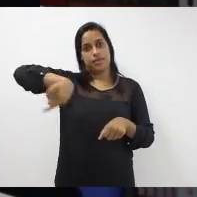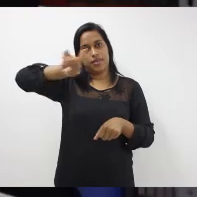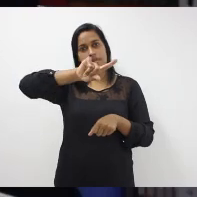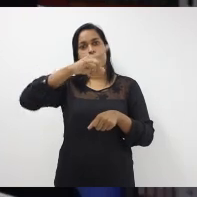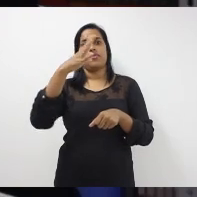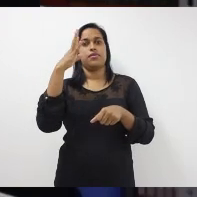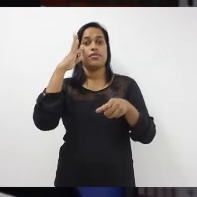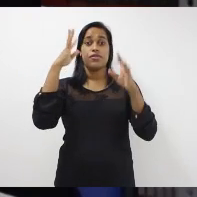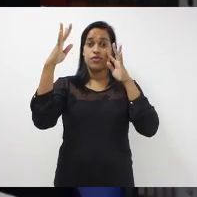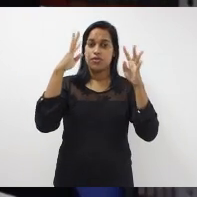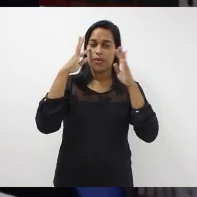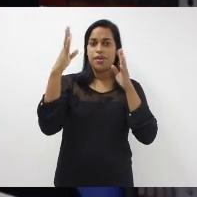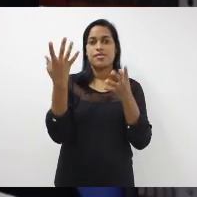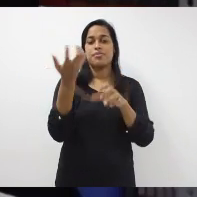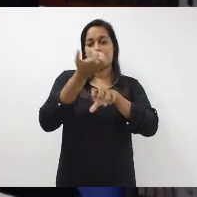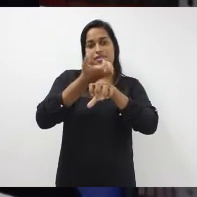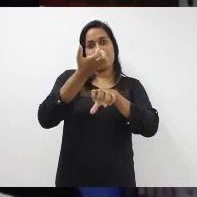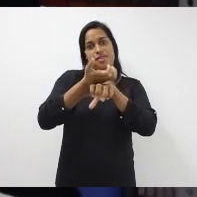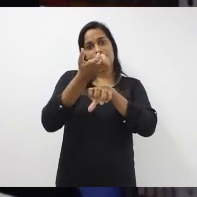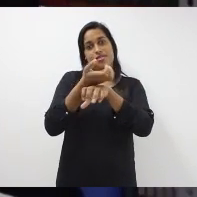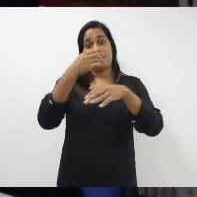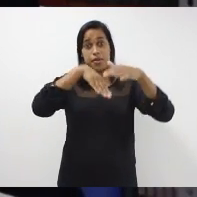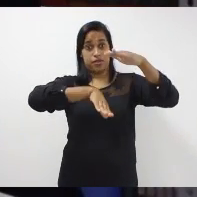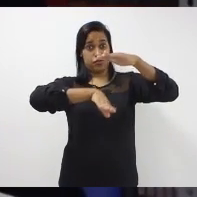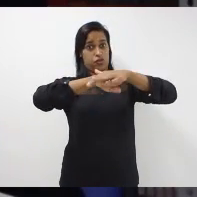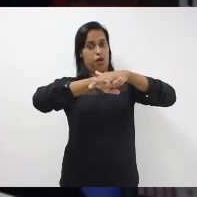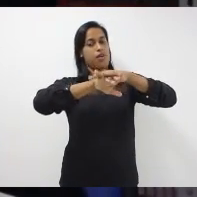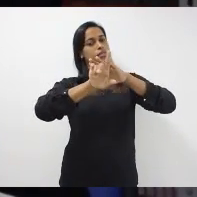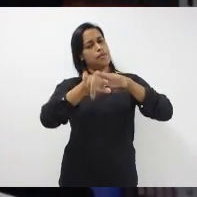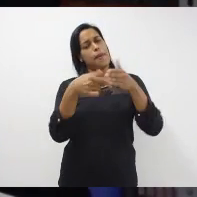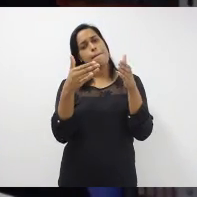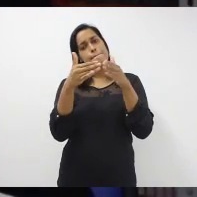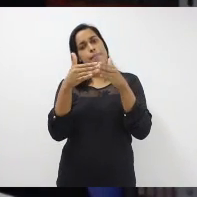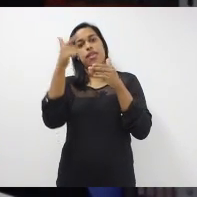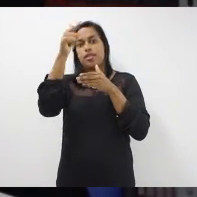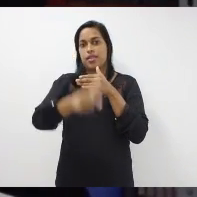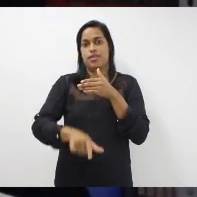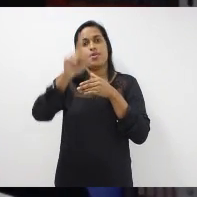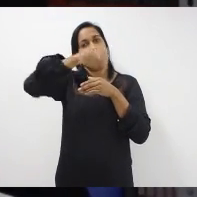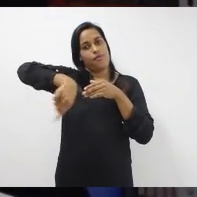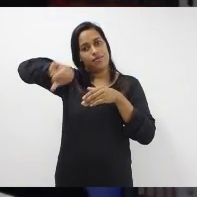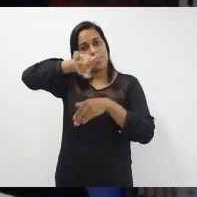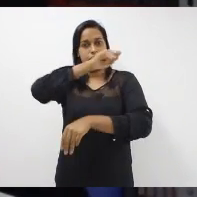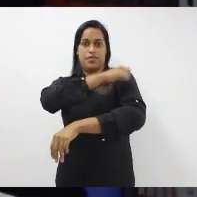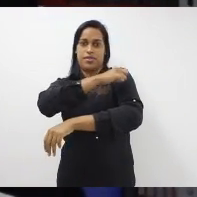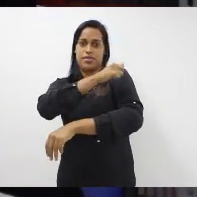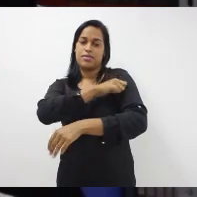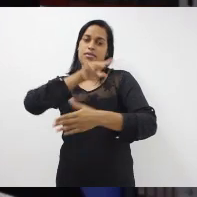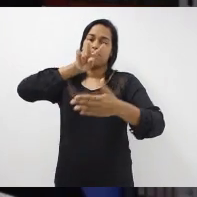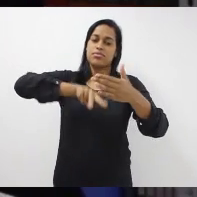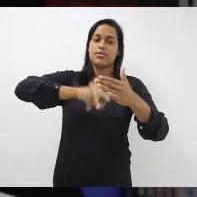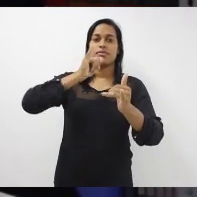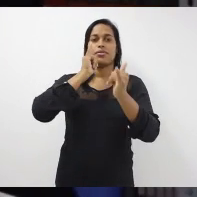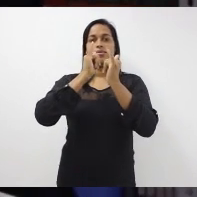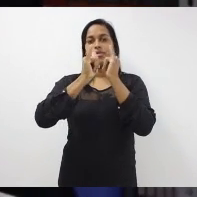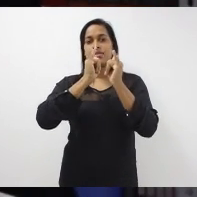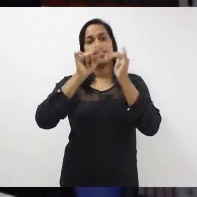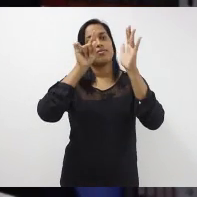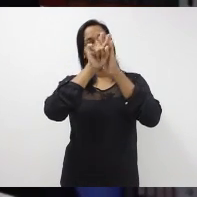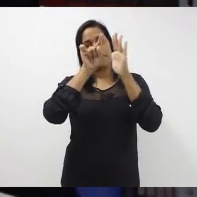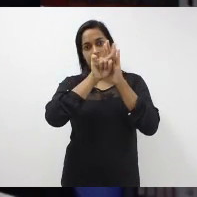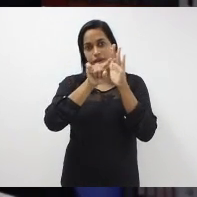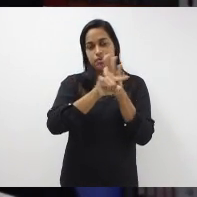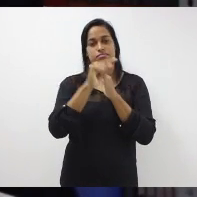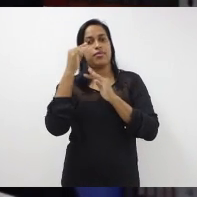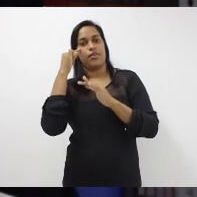os conhecimentos a respeito da disciplina de estoque. Peço mais uma vez que vocês utilizem o chat para tirar maiores